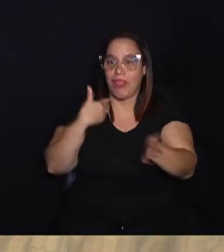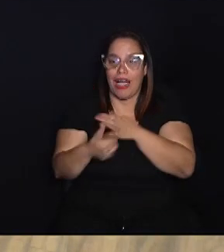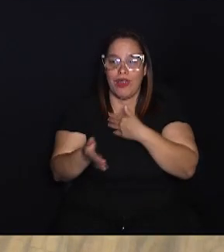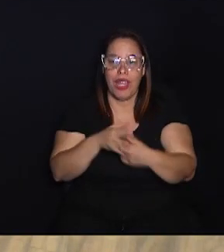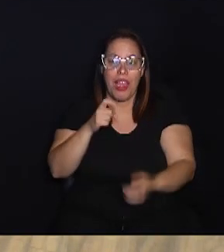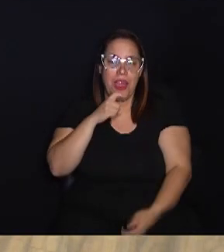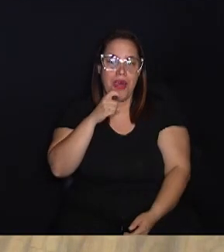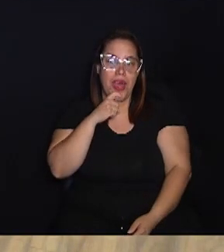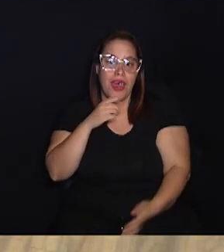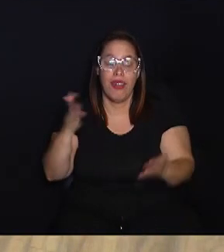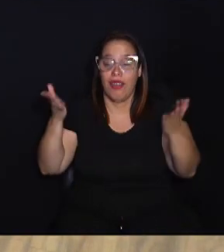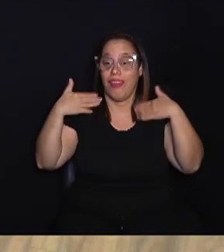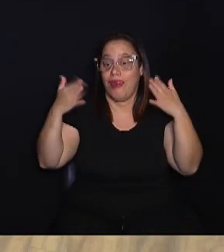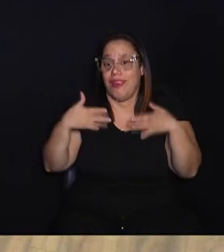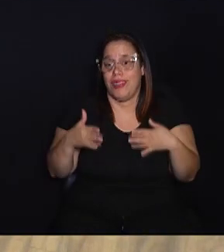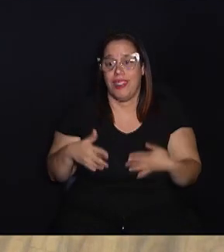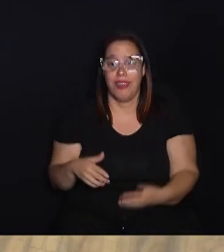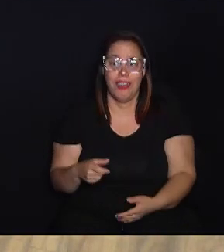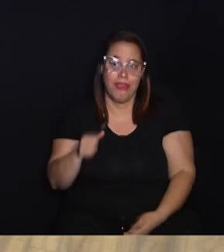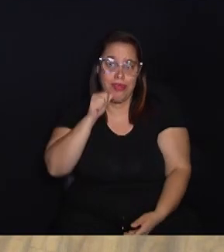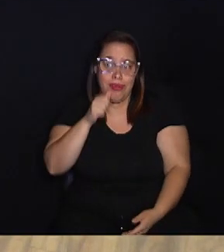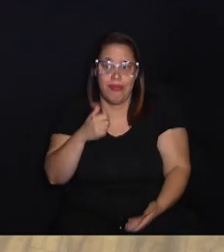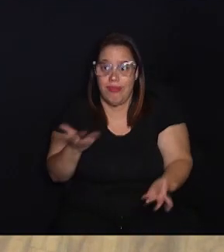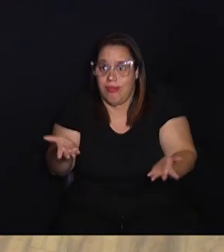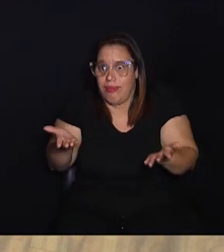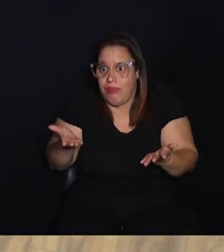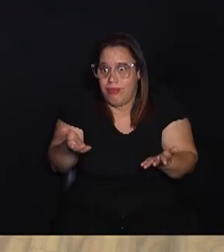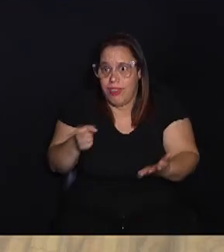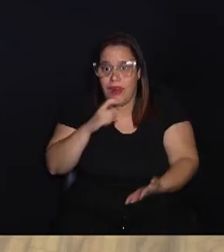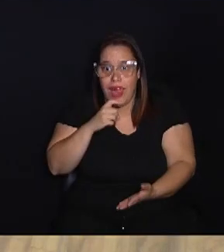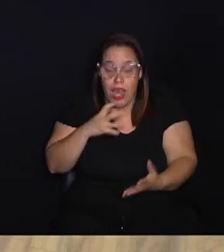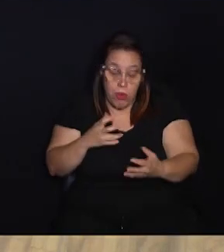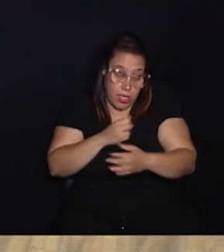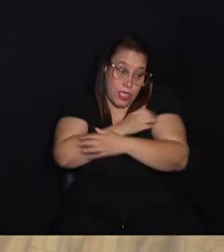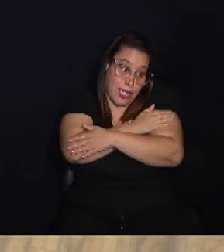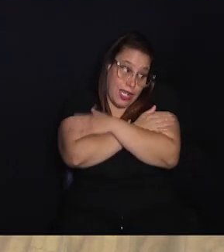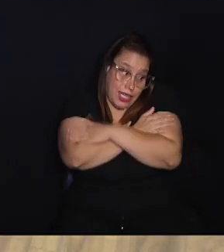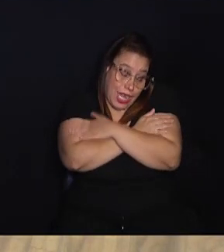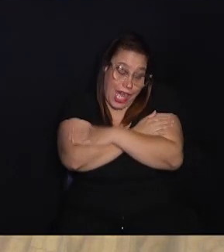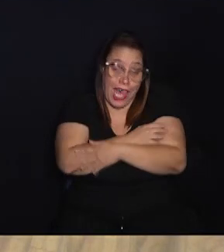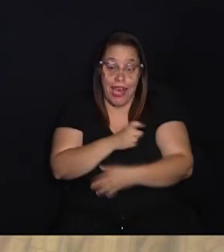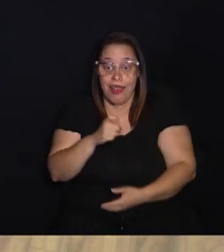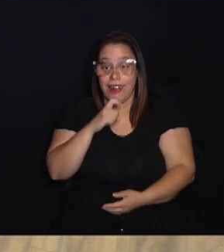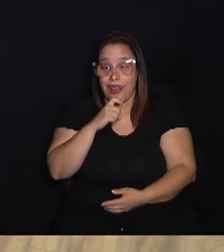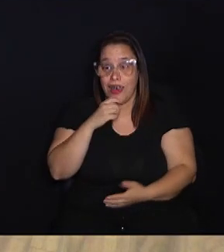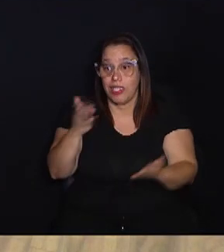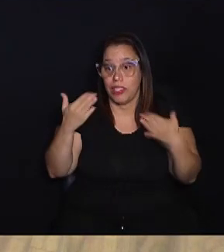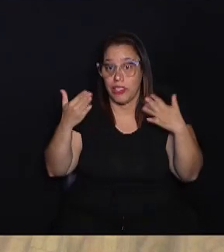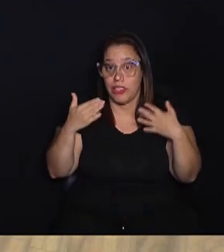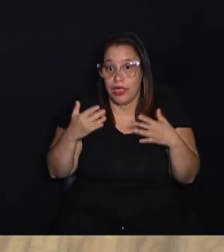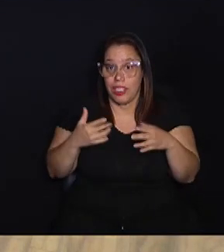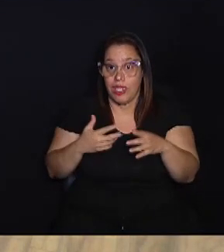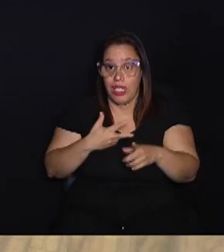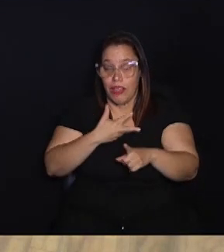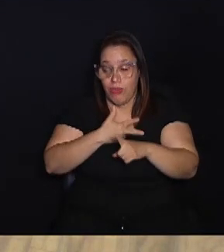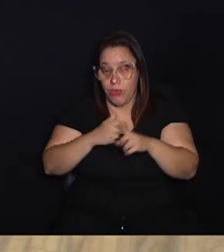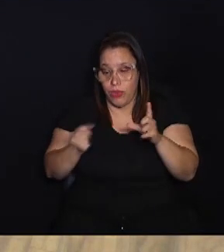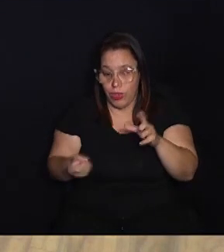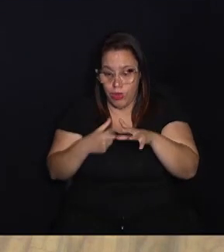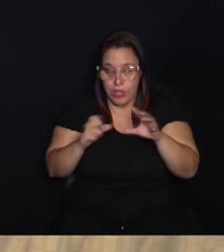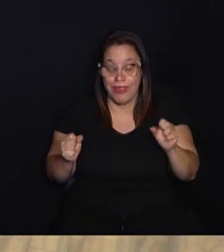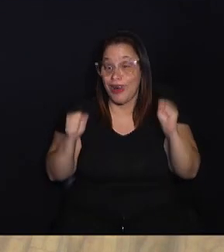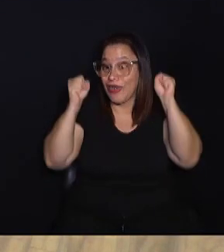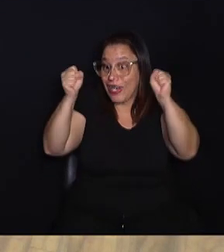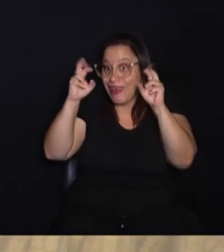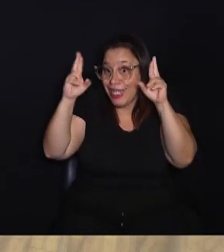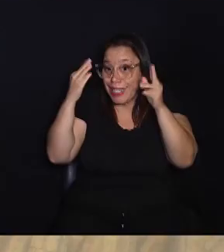para refrescar, se está calor, né? Se está frio é para esquentar, tá calor para refrescar. Se meu time ganha, vamos comemorar, se